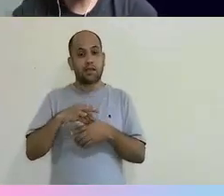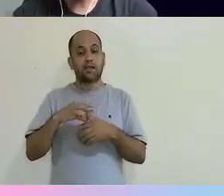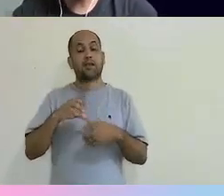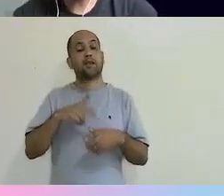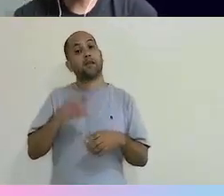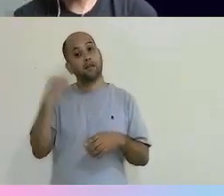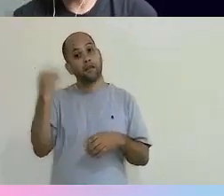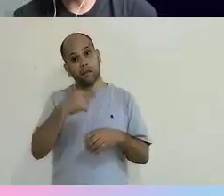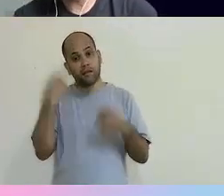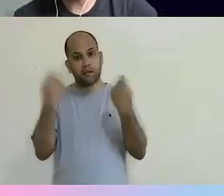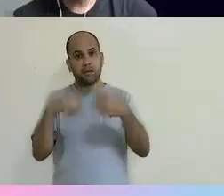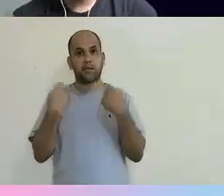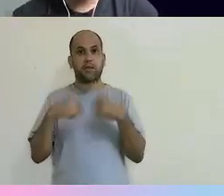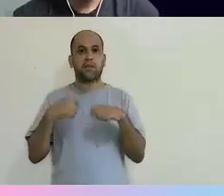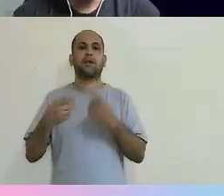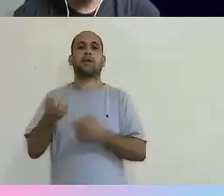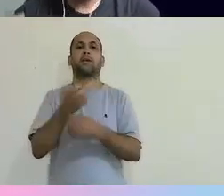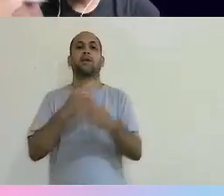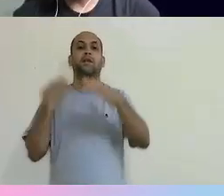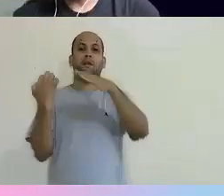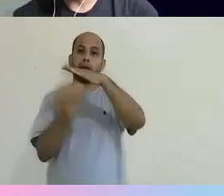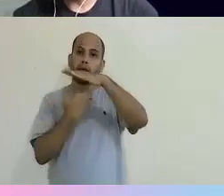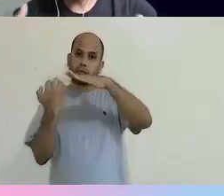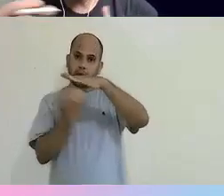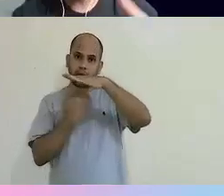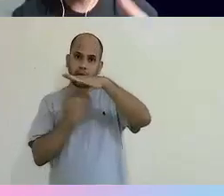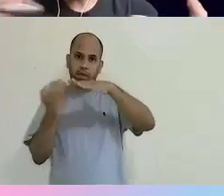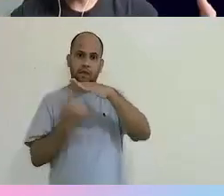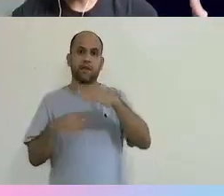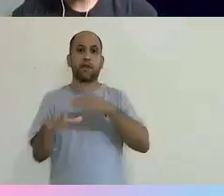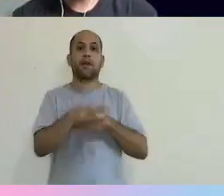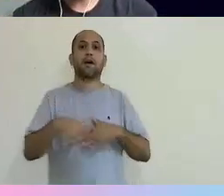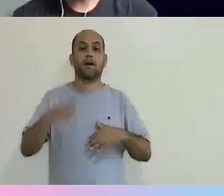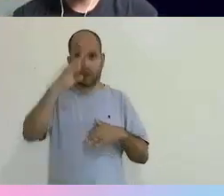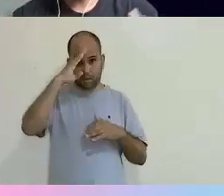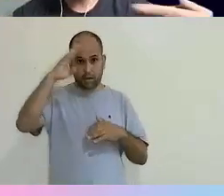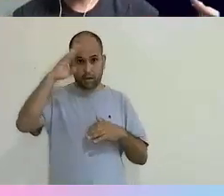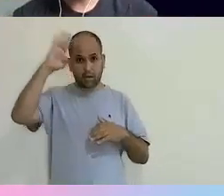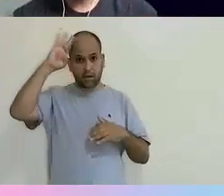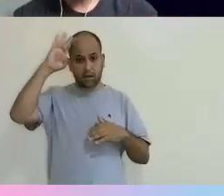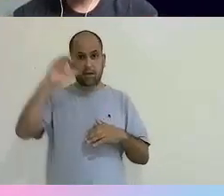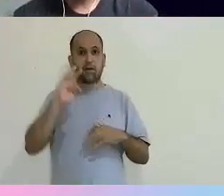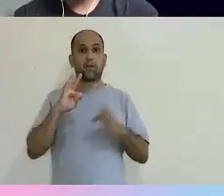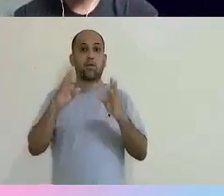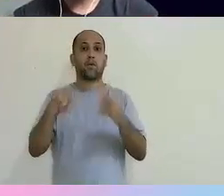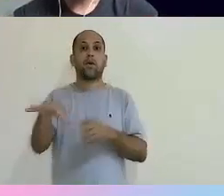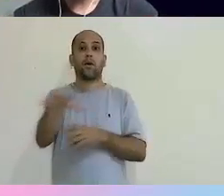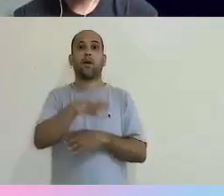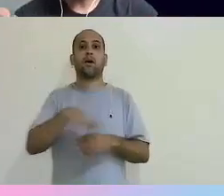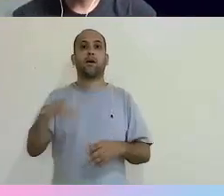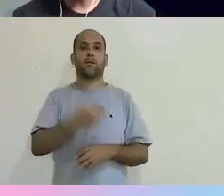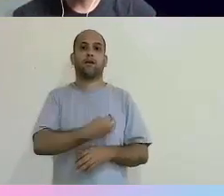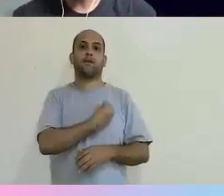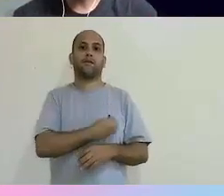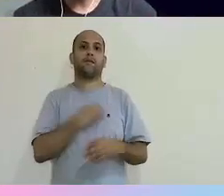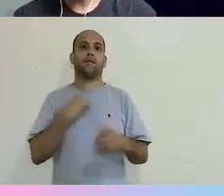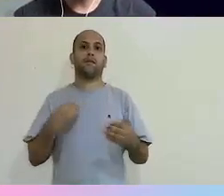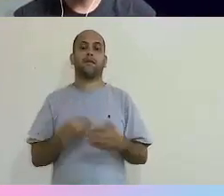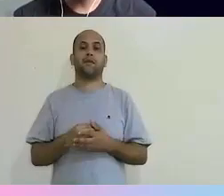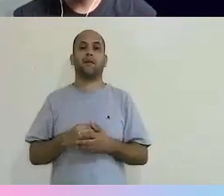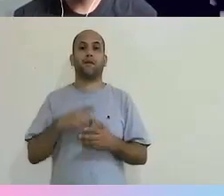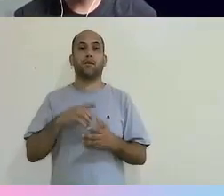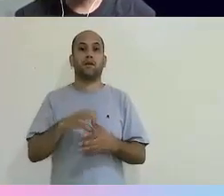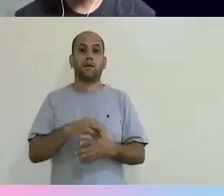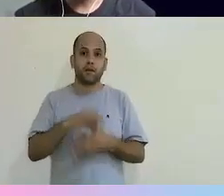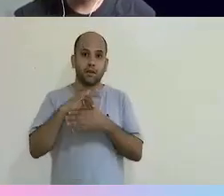vamos precisar nas empresas, nos ambientes acadêmicos, em todos os segmentos das nossas vidas a partir de agora, né? O líder que inclui, é o